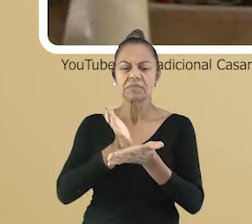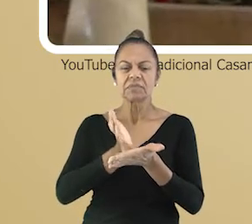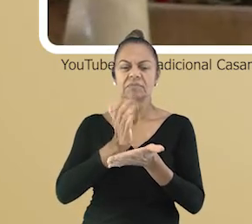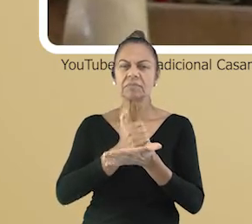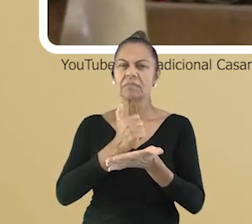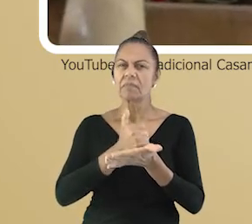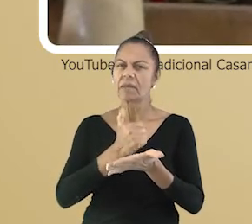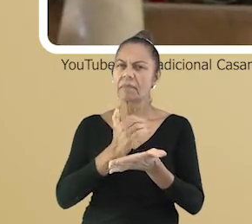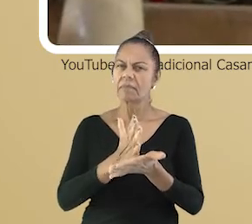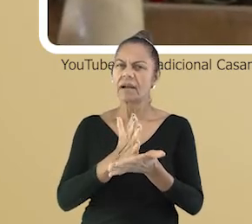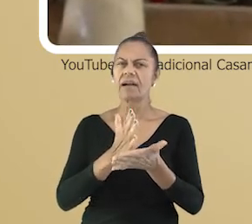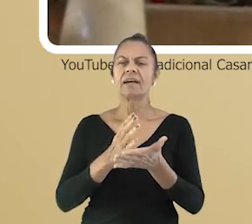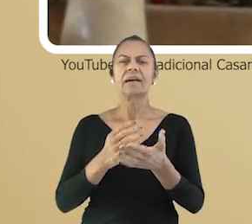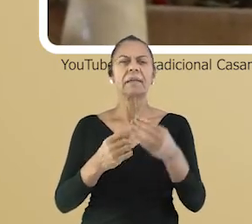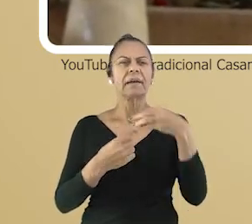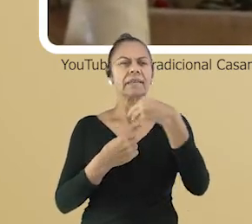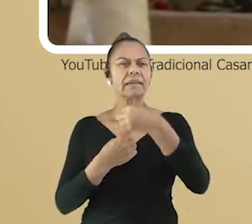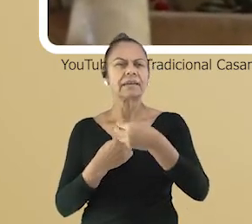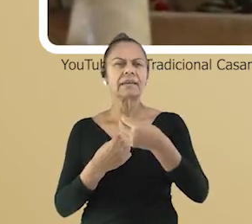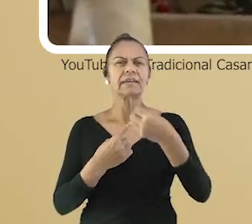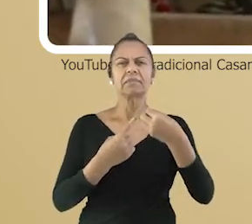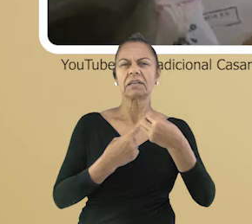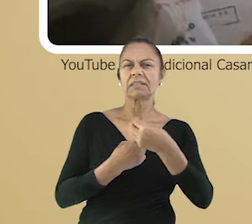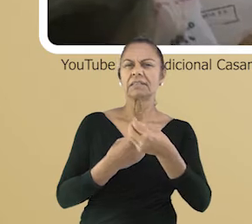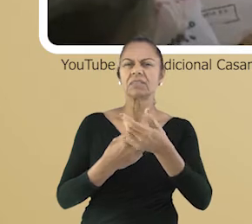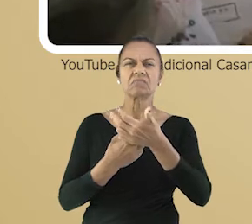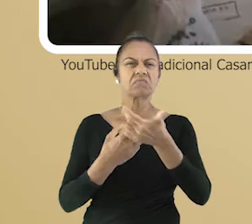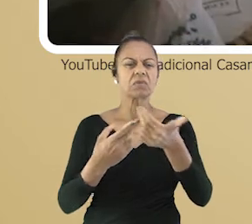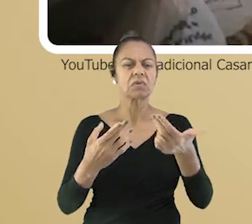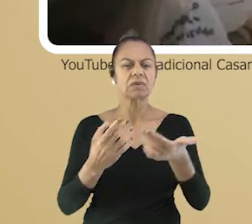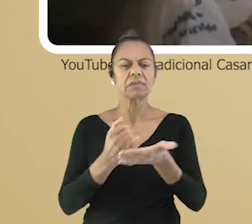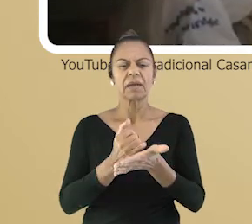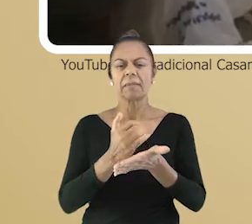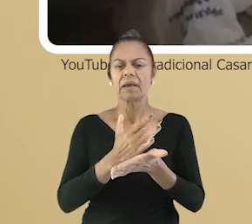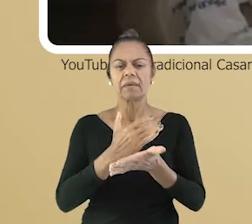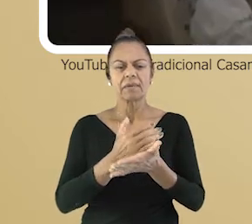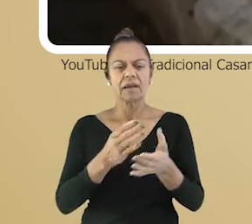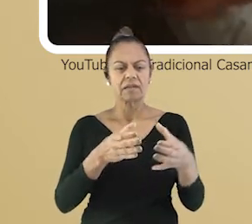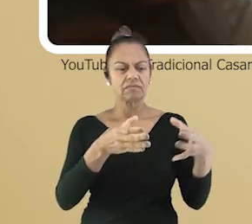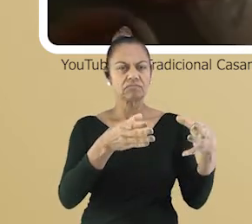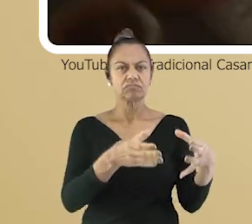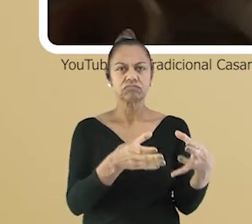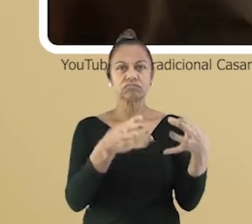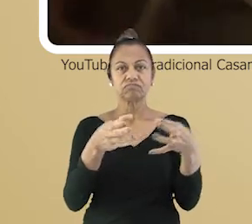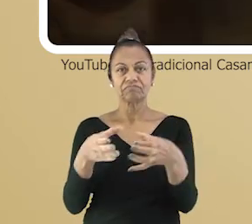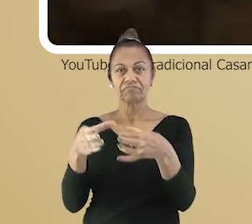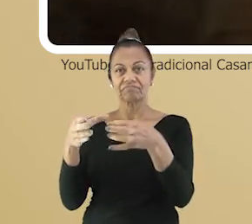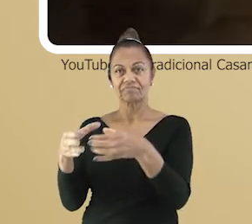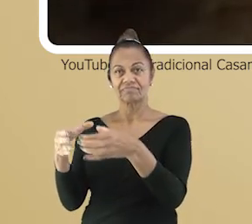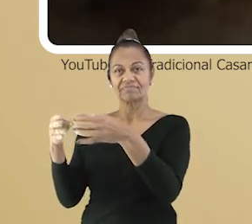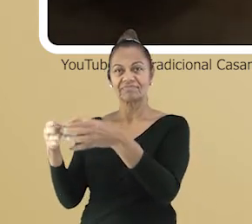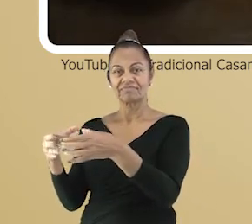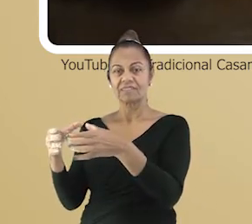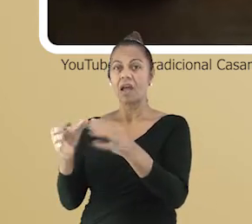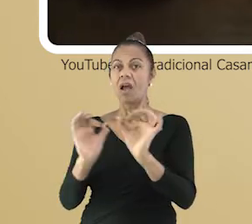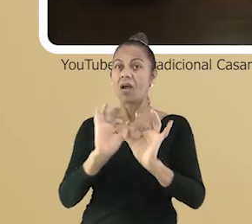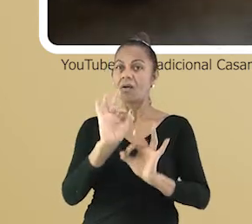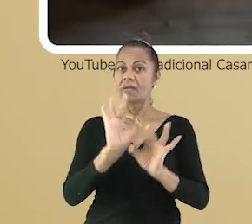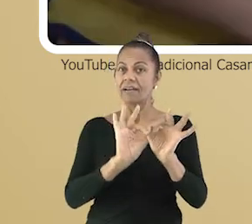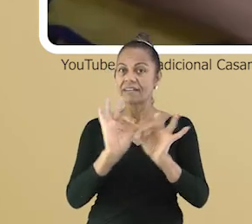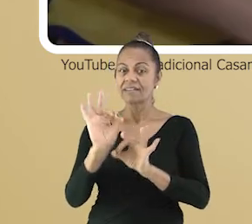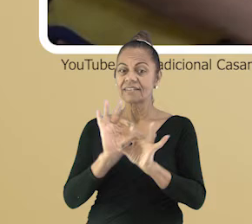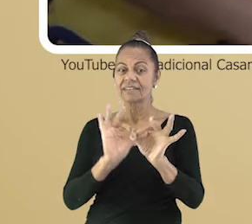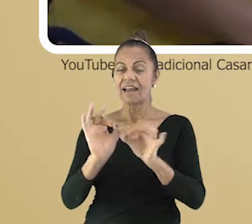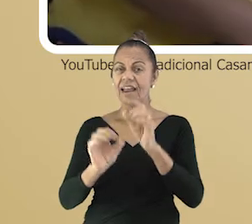R$20. Ao chegar na casinha de bonecas, tudo foi picado com muito cuidado e prepararam pratos com cebolas,